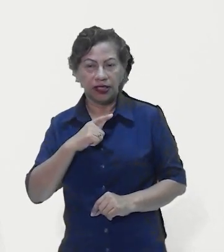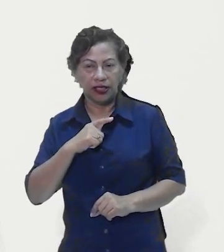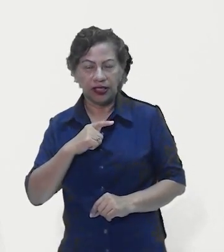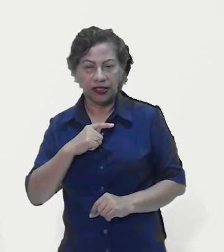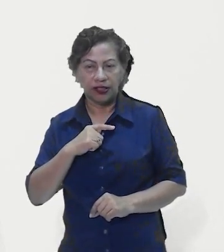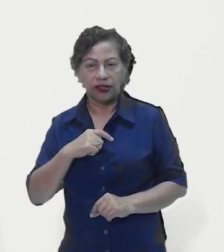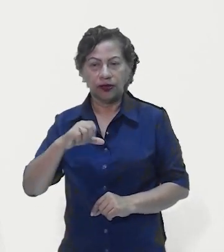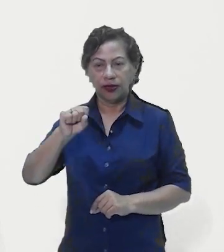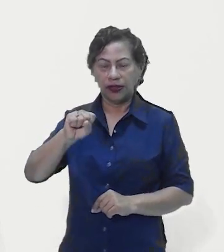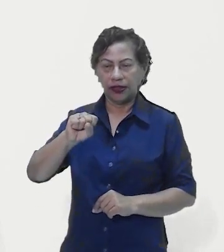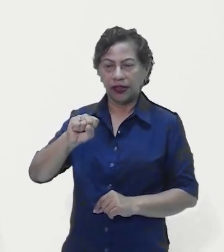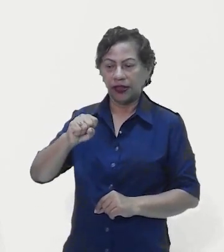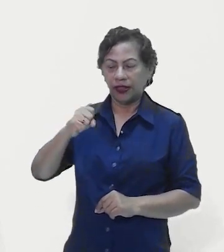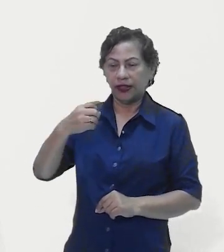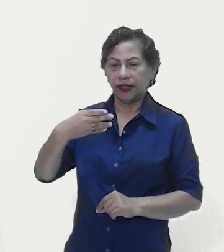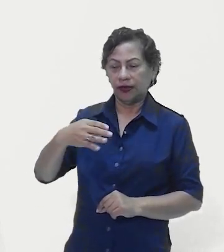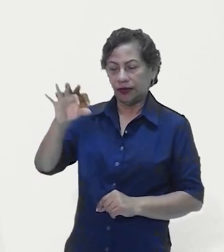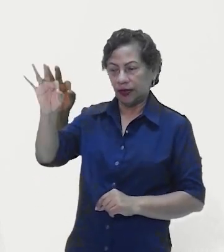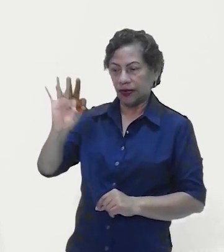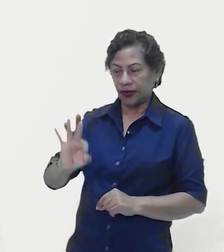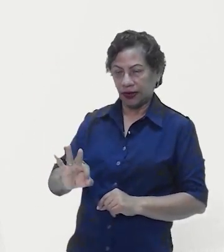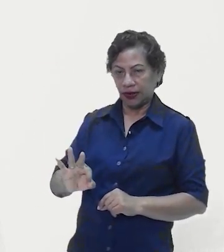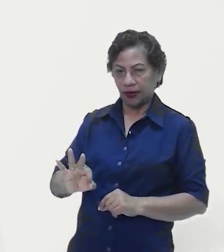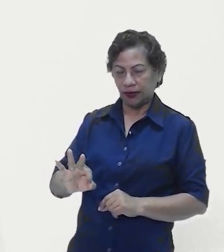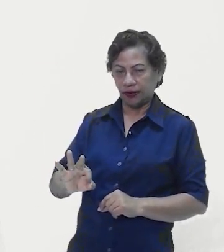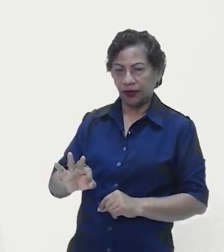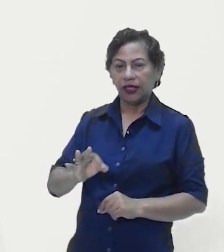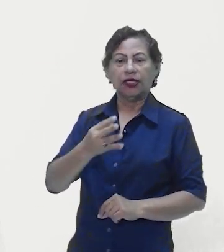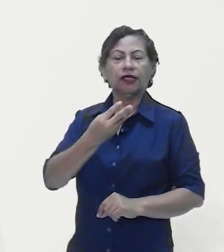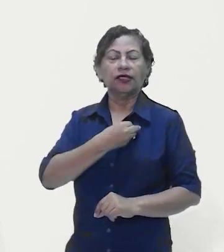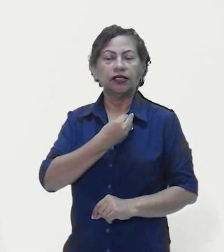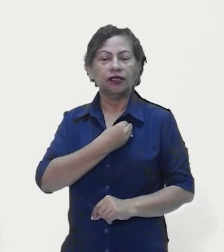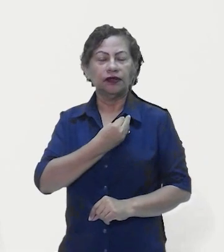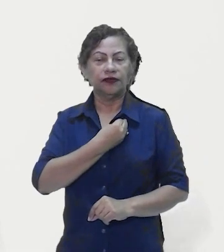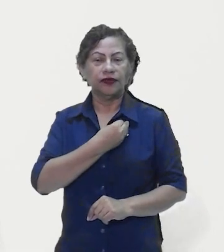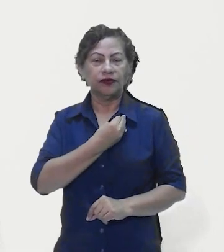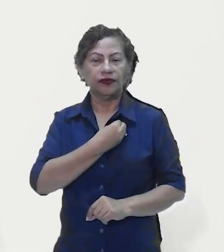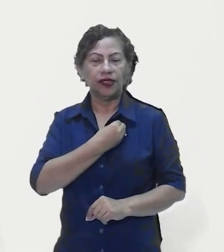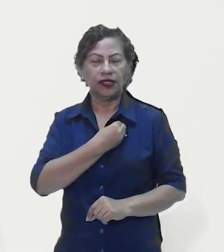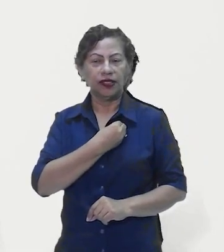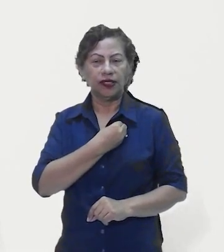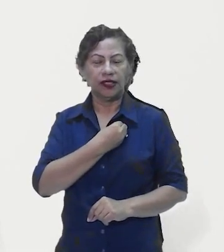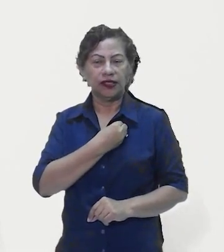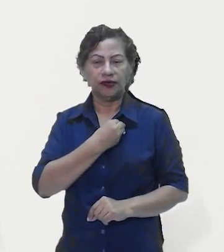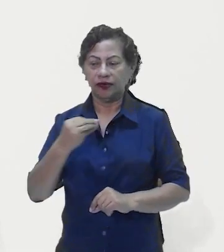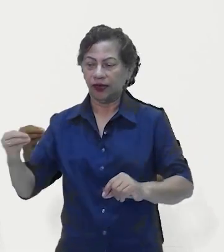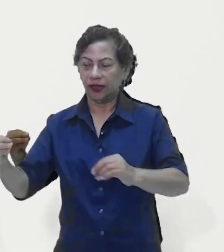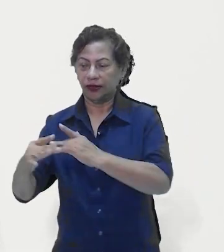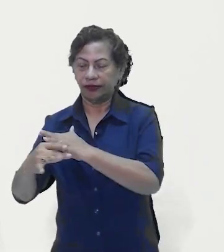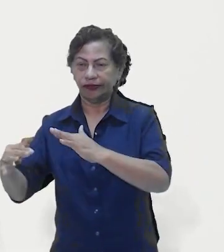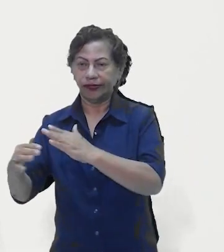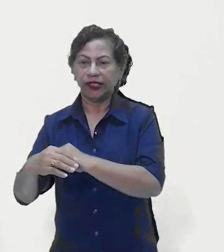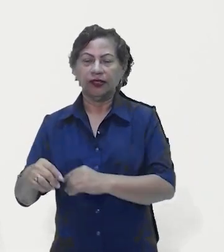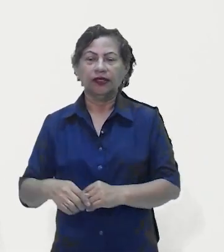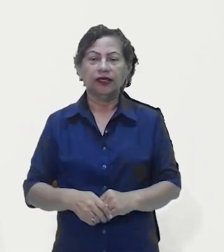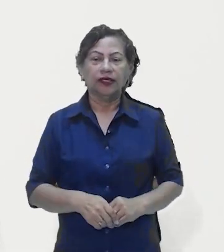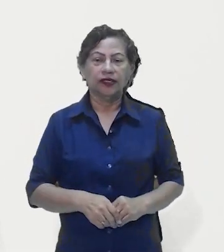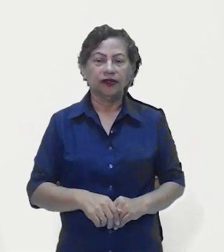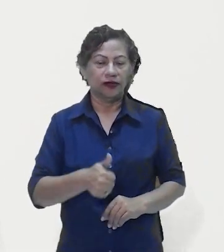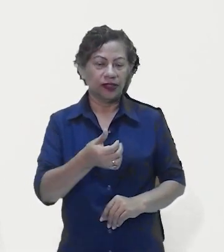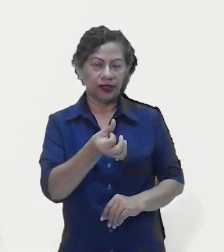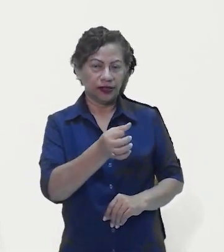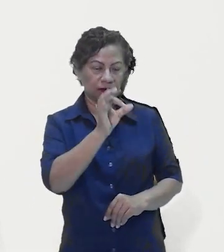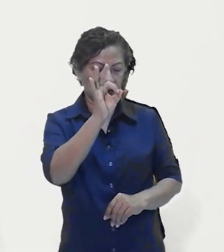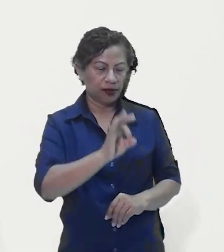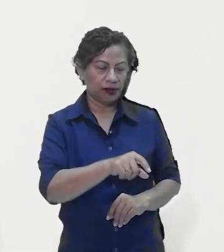população brasileira estava vivendo em cidades e apenas 16% da população brasileira vivendo